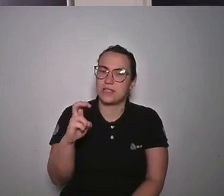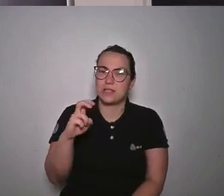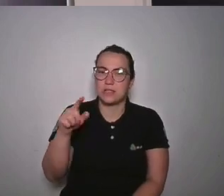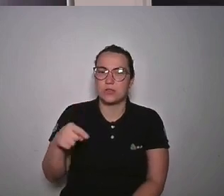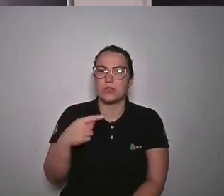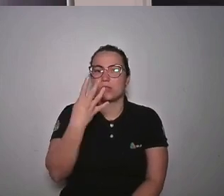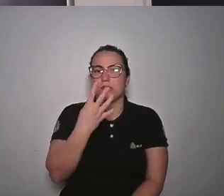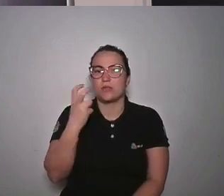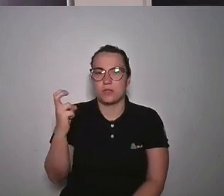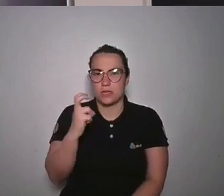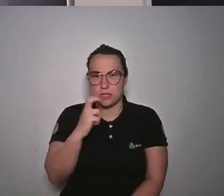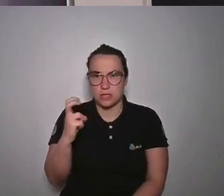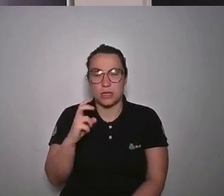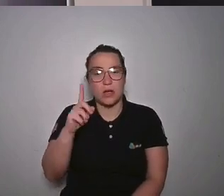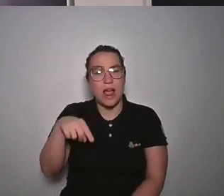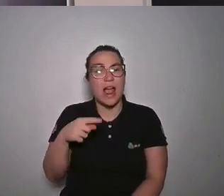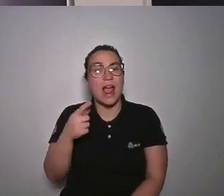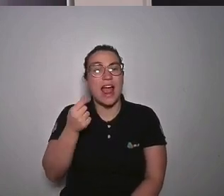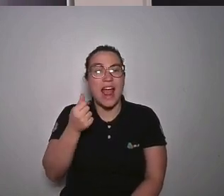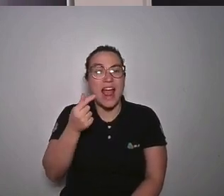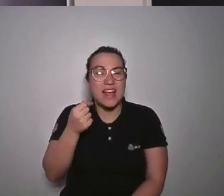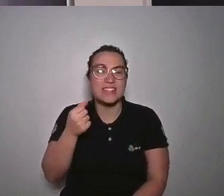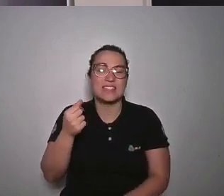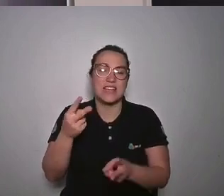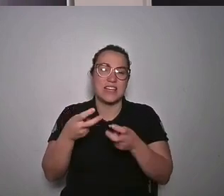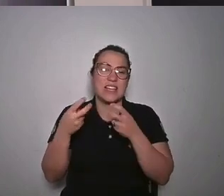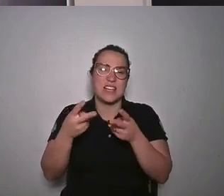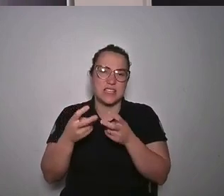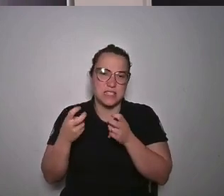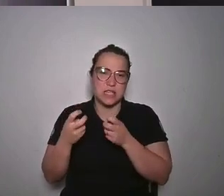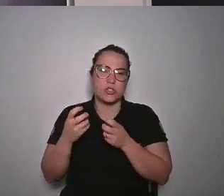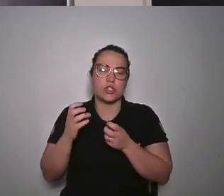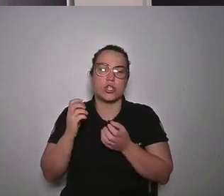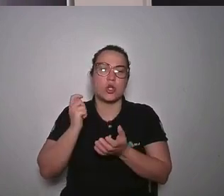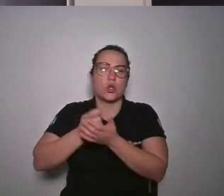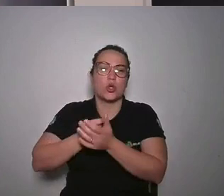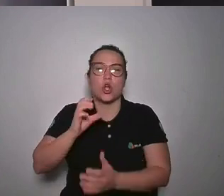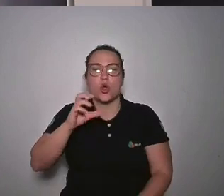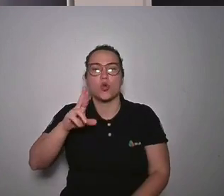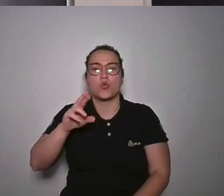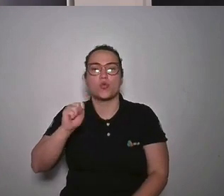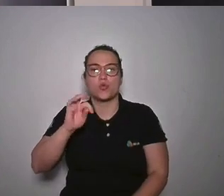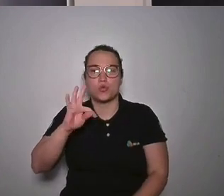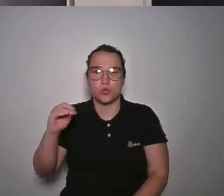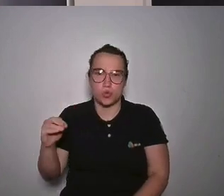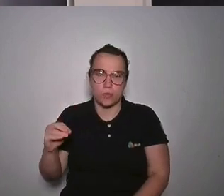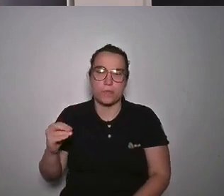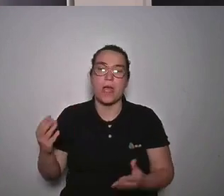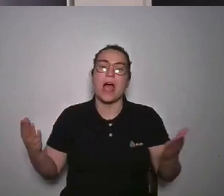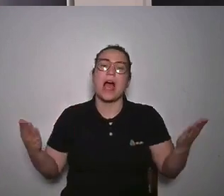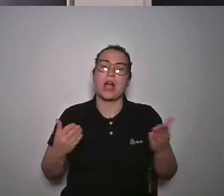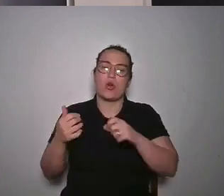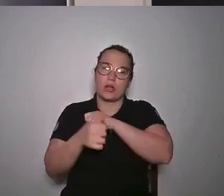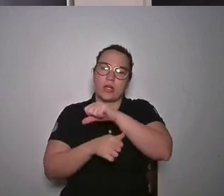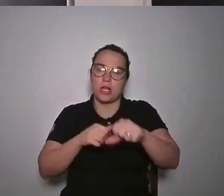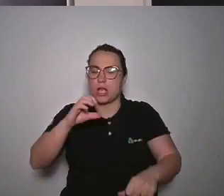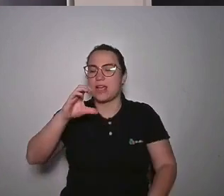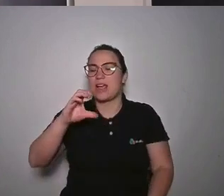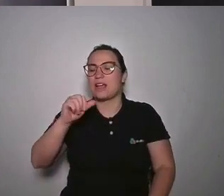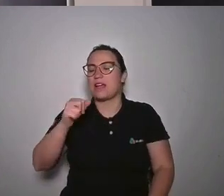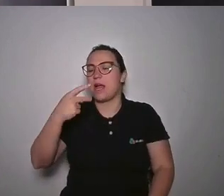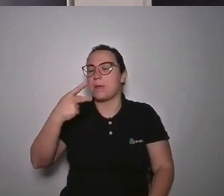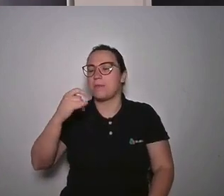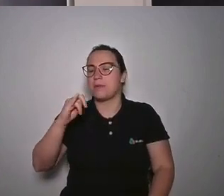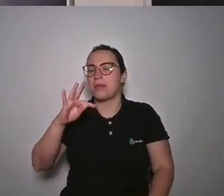415.455. Isso são receitas correntes de custeio. Agora vamos para a receita de capital. Receita de capital é